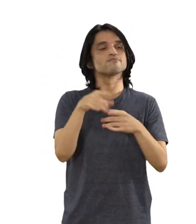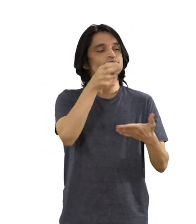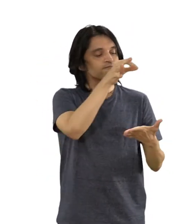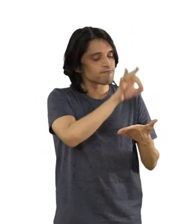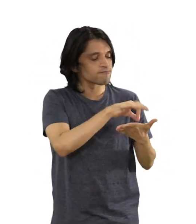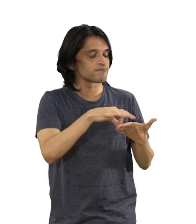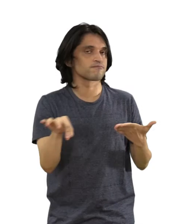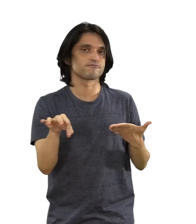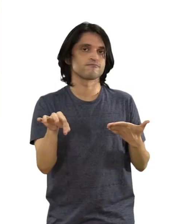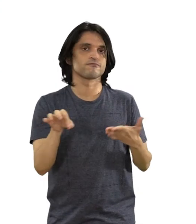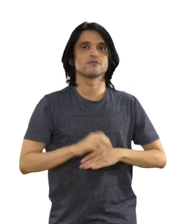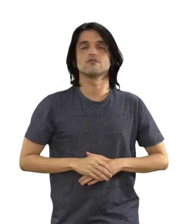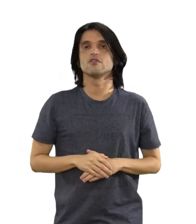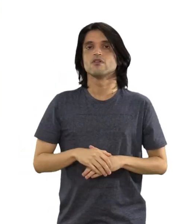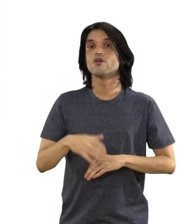assinatura.